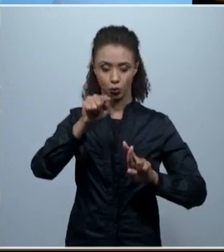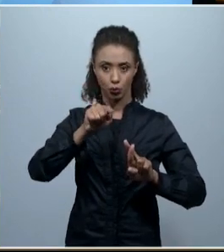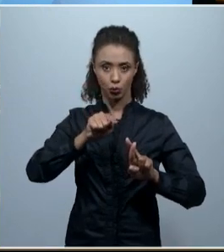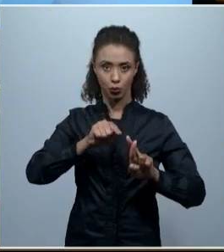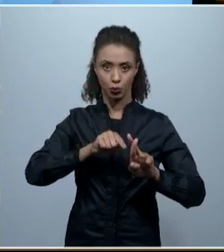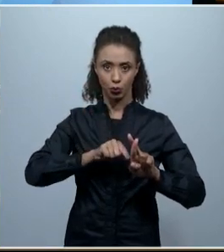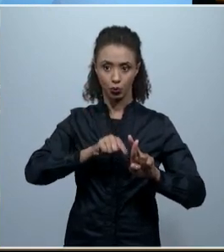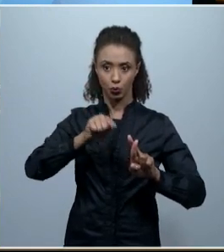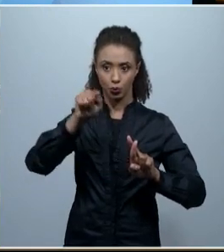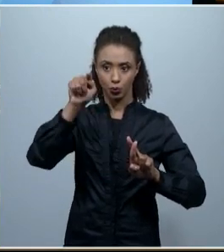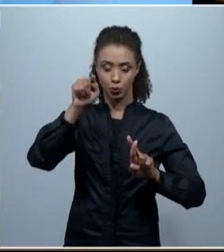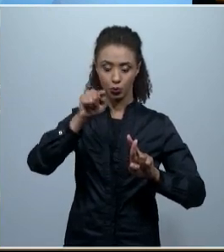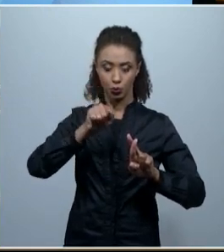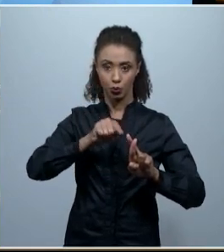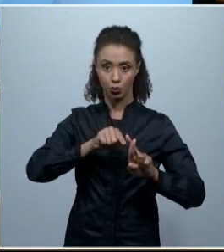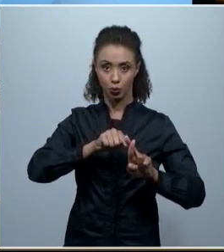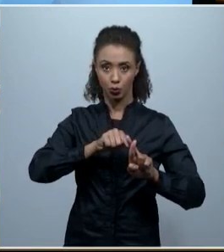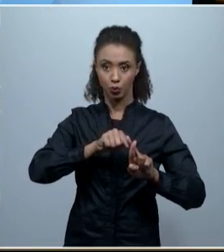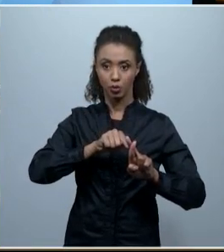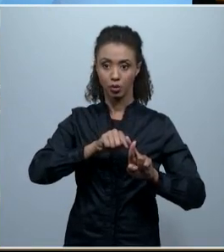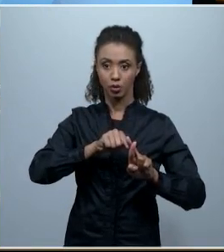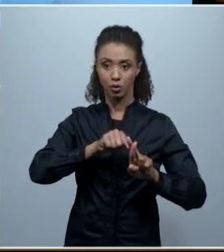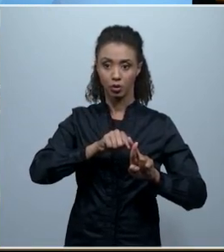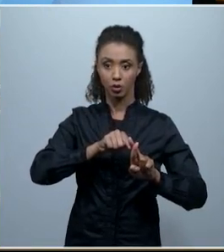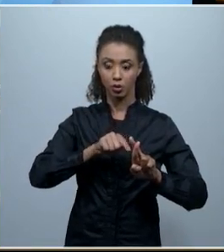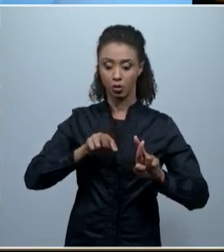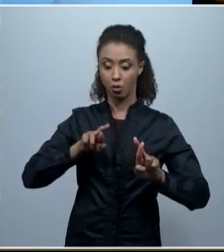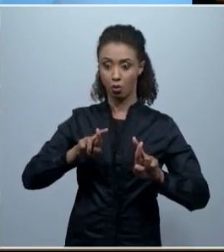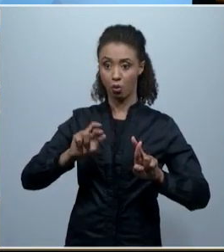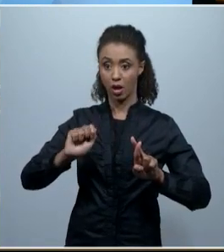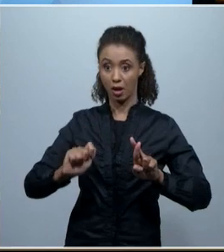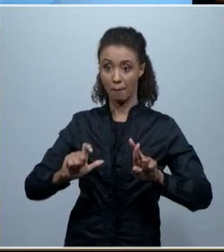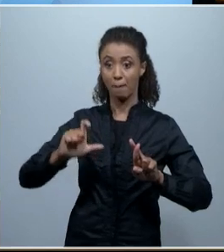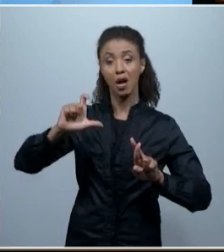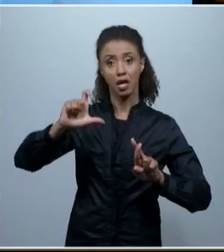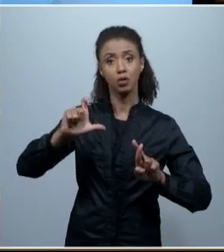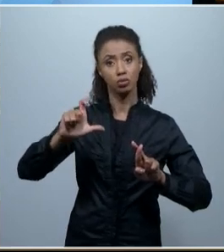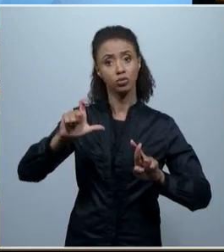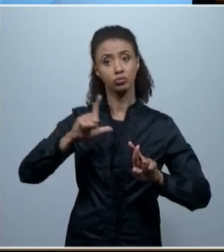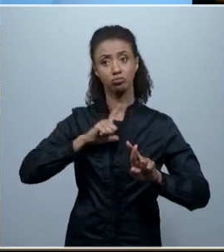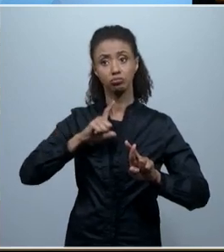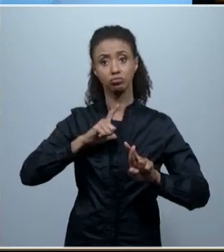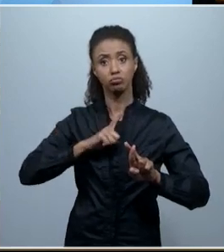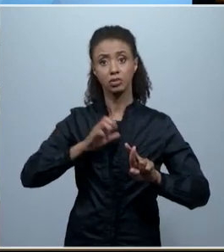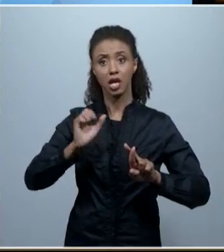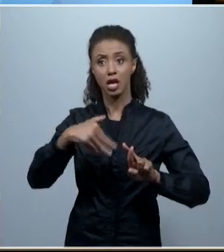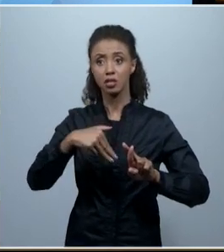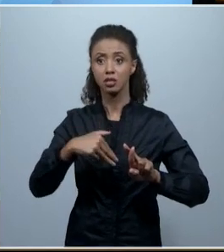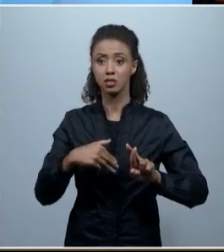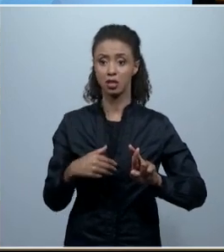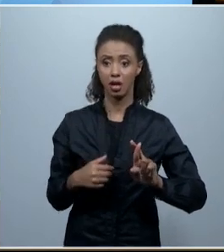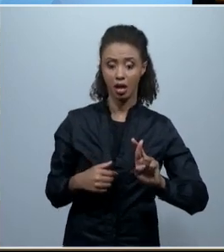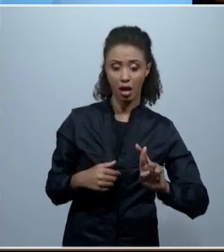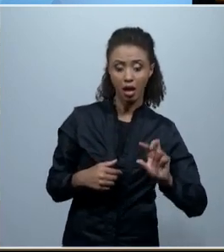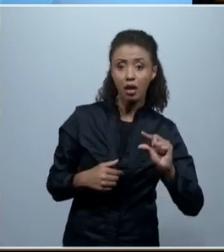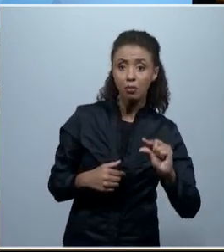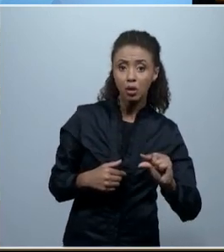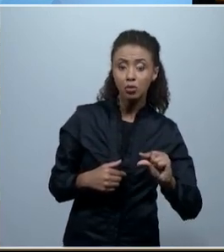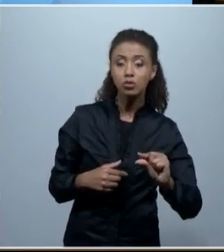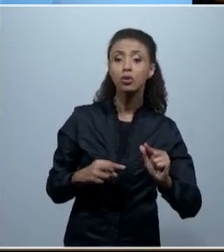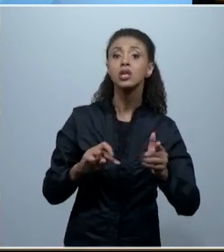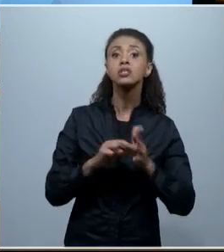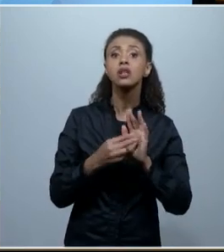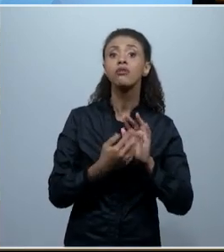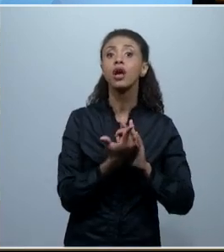r é o ponto de notado por r maiúsculo pertencente à reta derrotado por r minúsculo satisfazendo outra relação terminaria